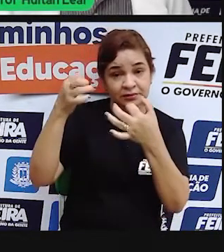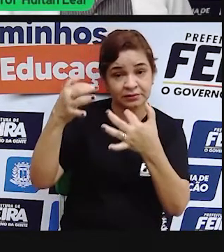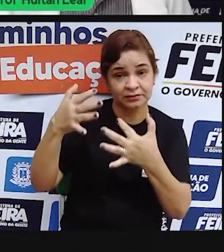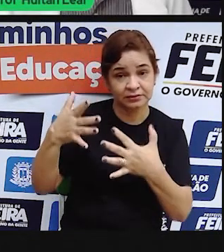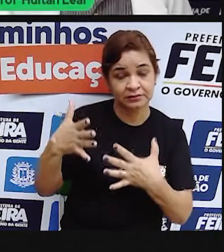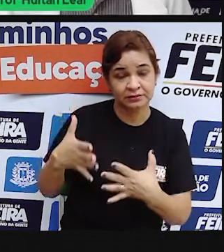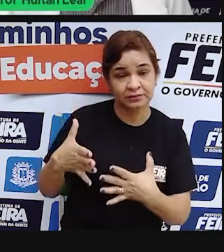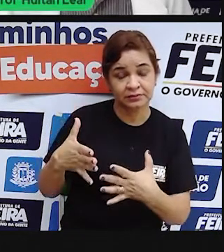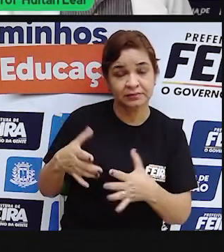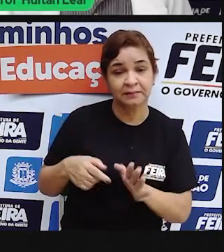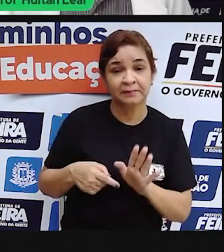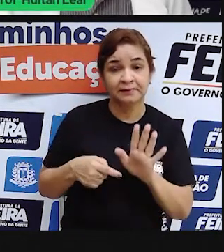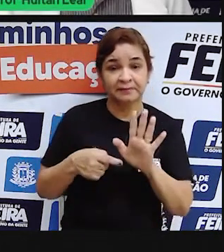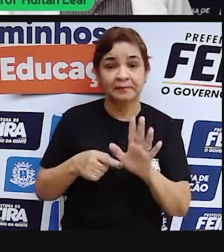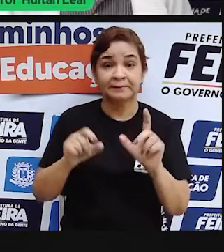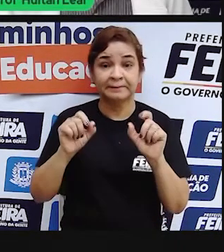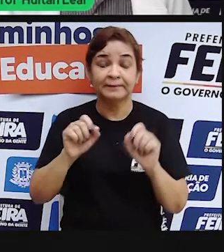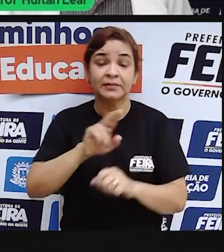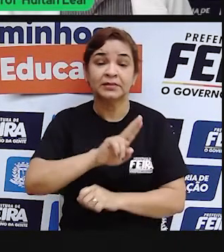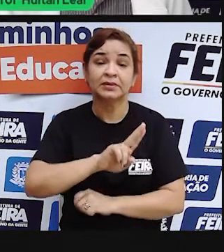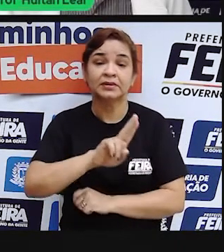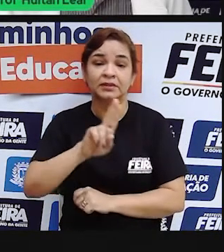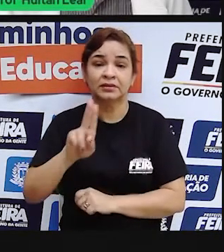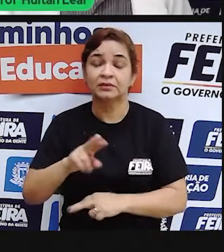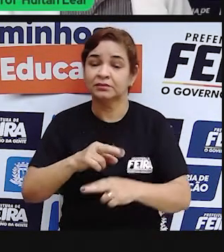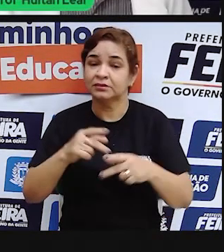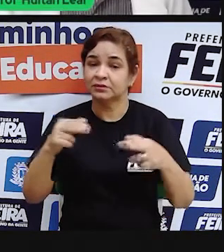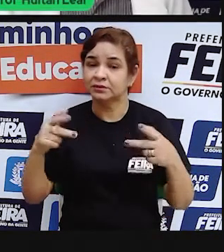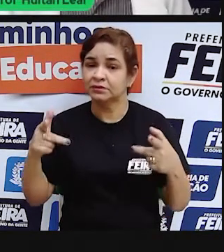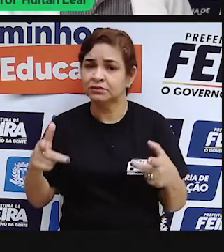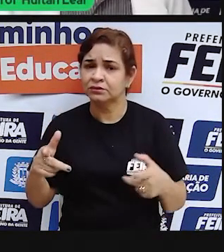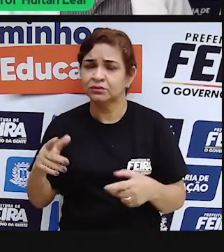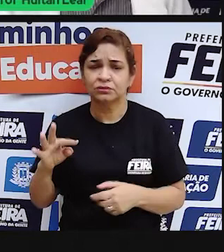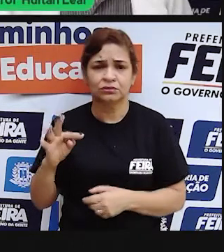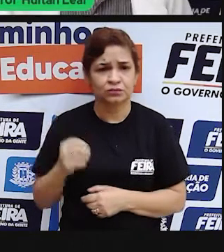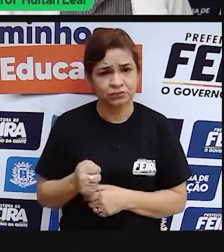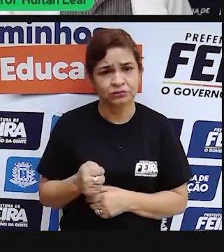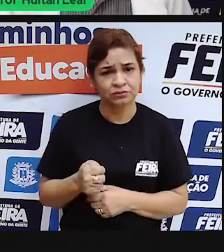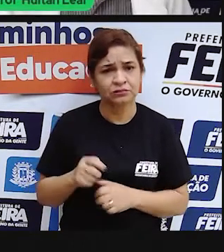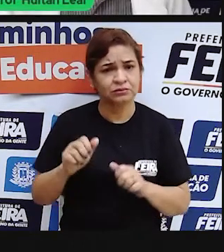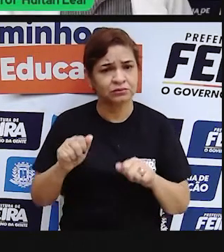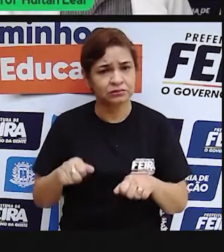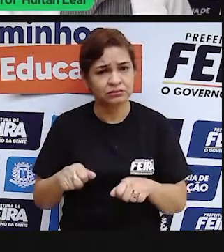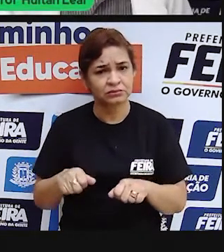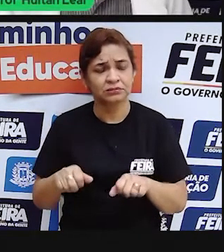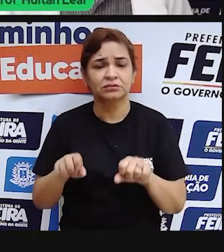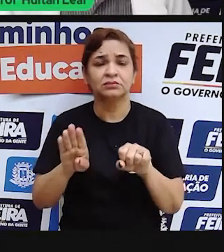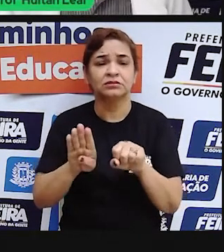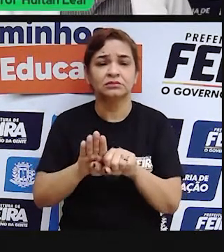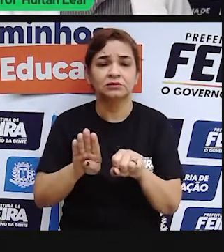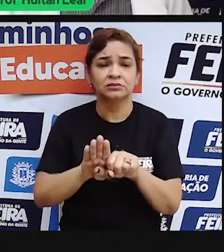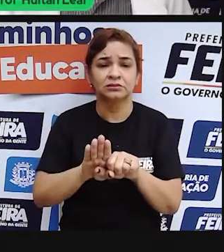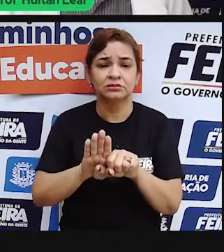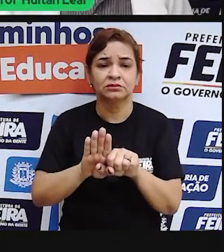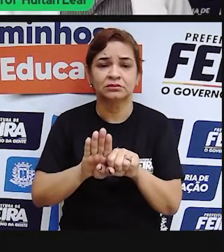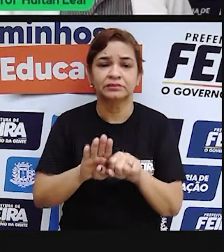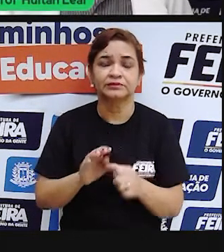substantivo indica nomes. Tudo que tem nome pode ser considerado